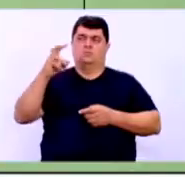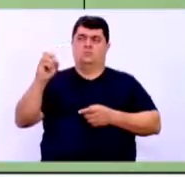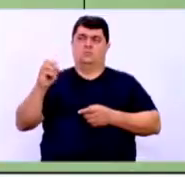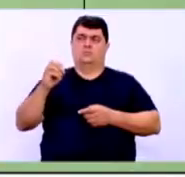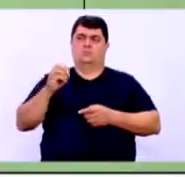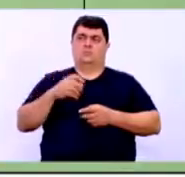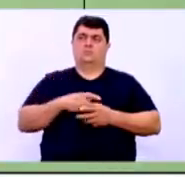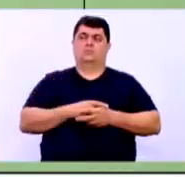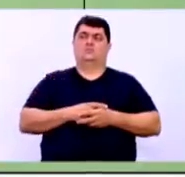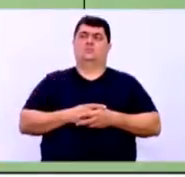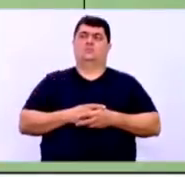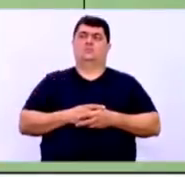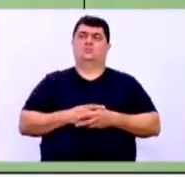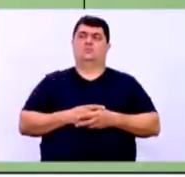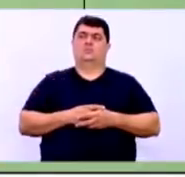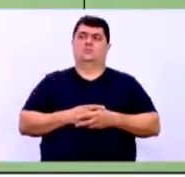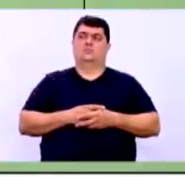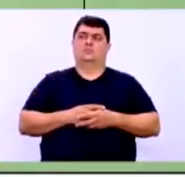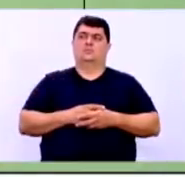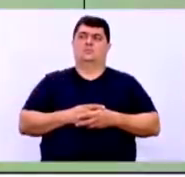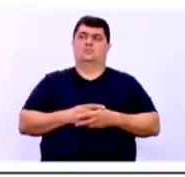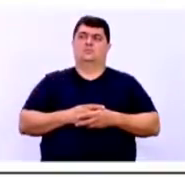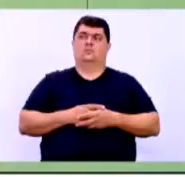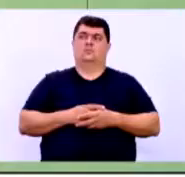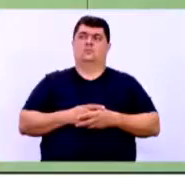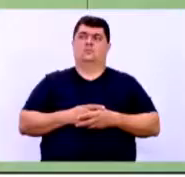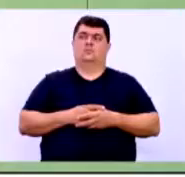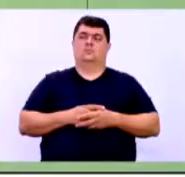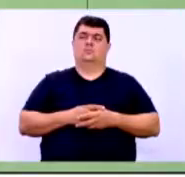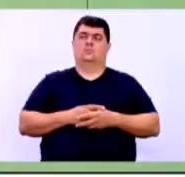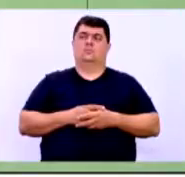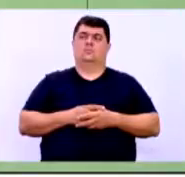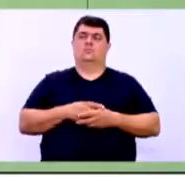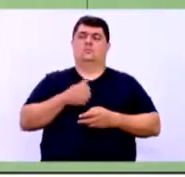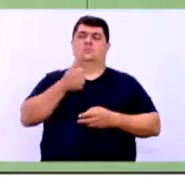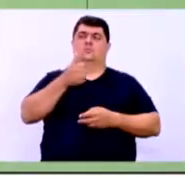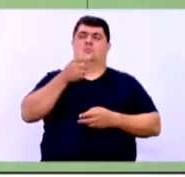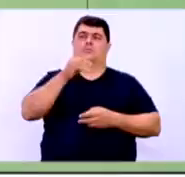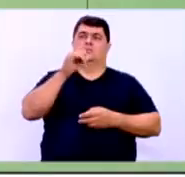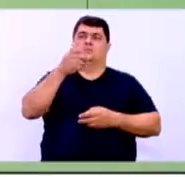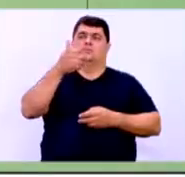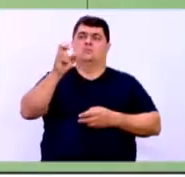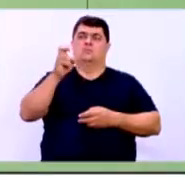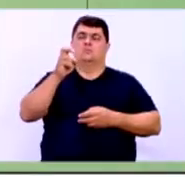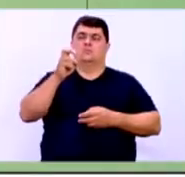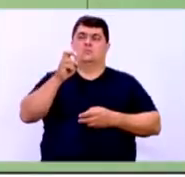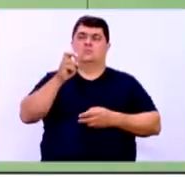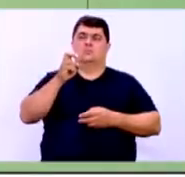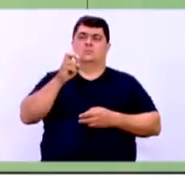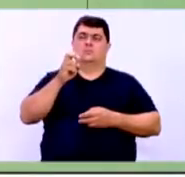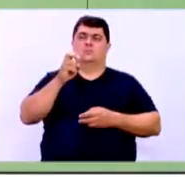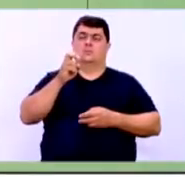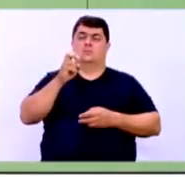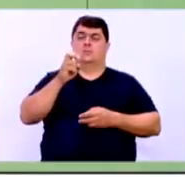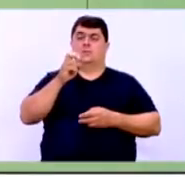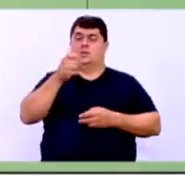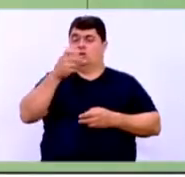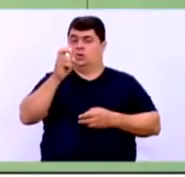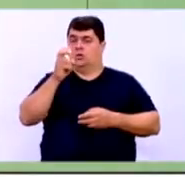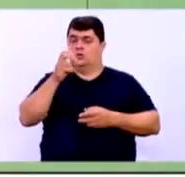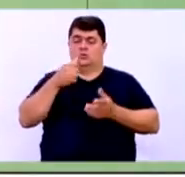450. Beleza. Vamos lá. Dia 15, o que aconteceu? Dia